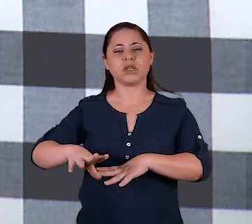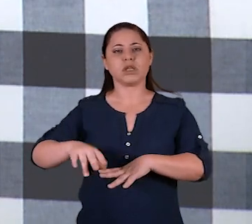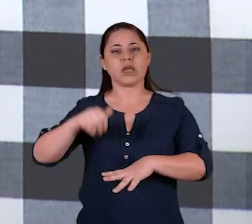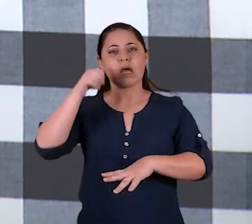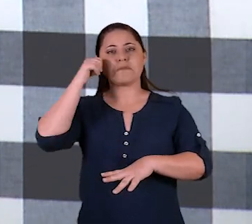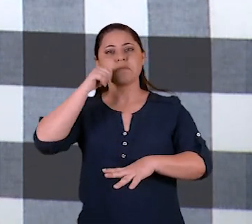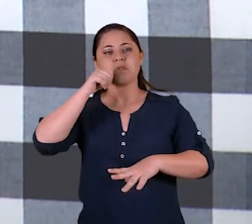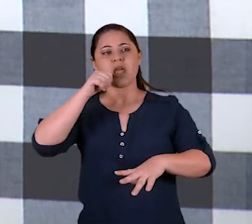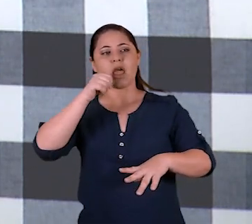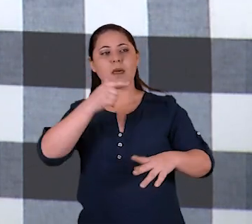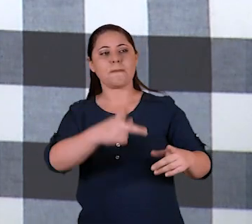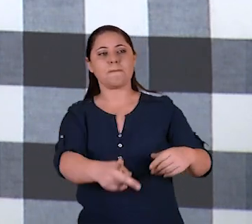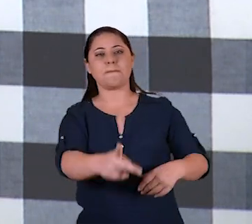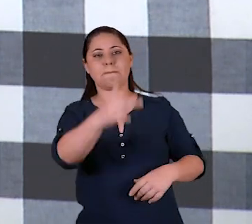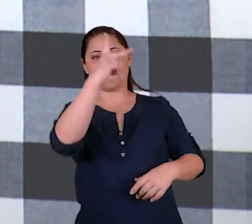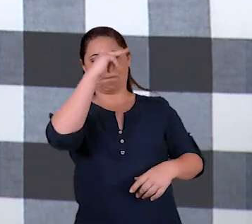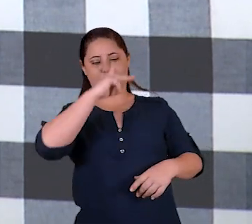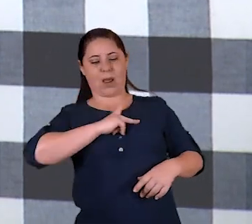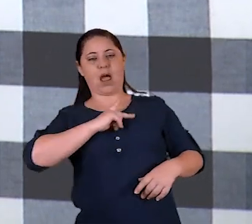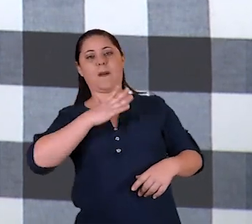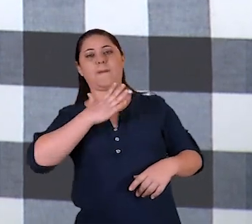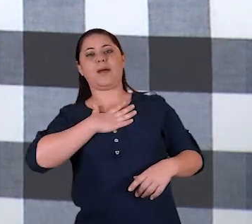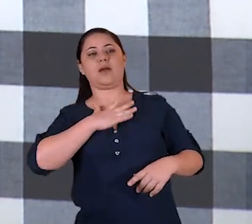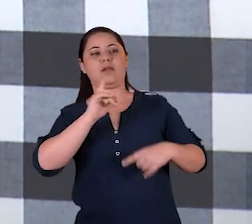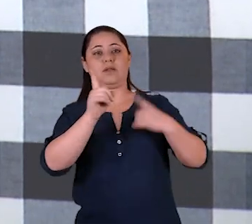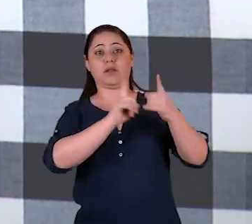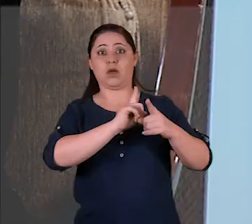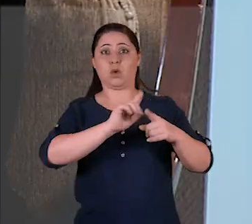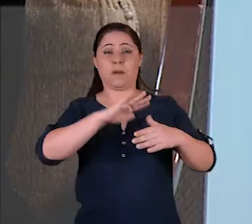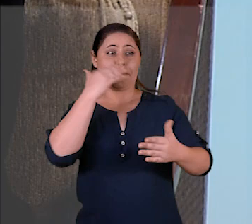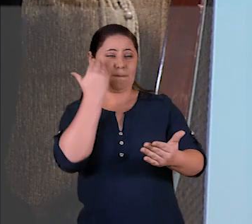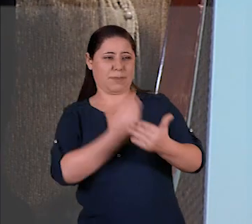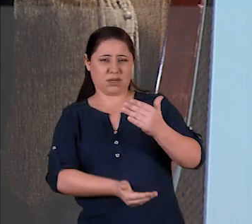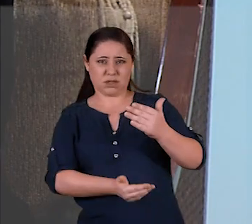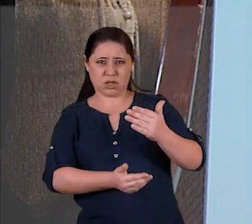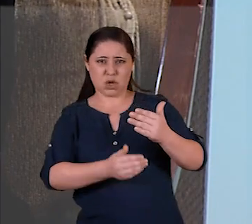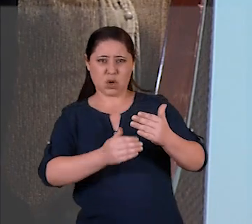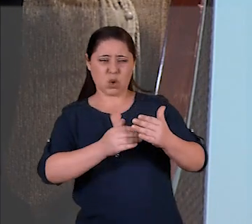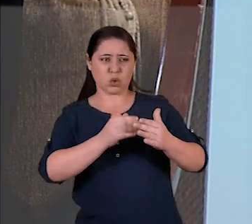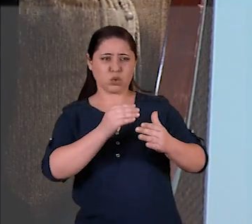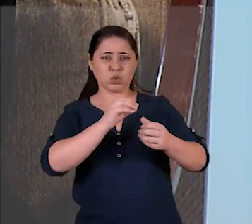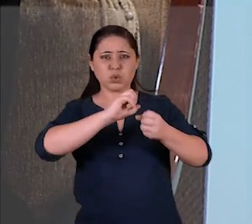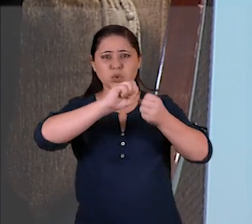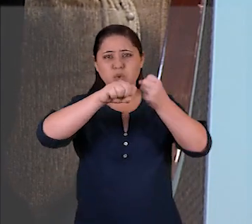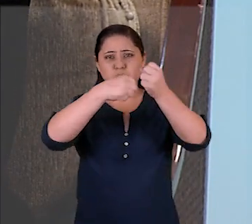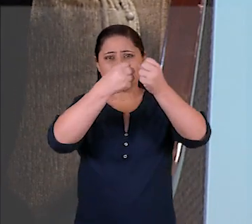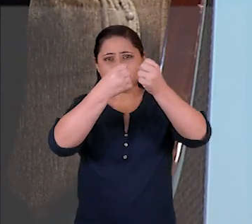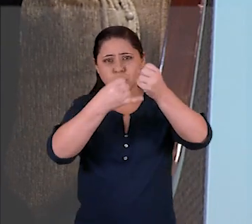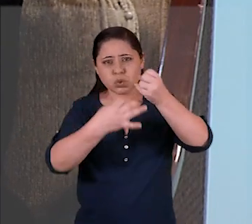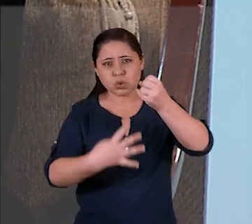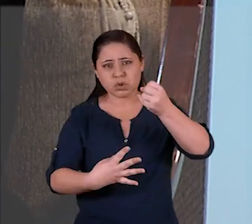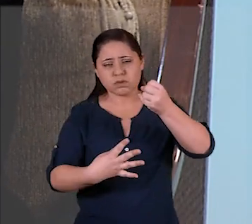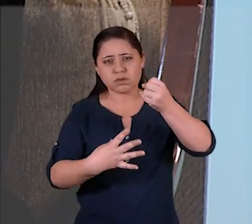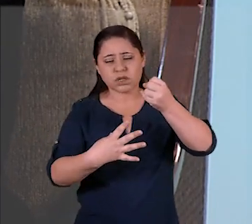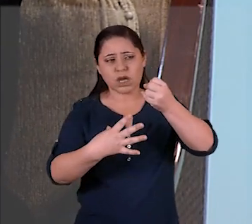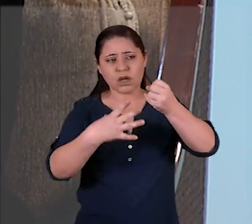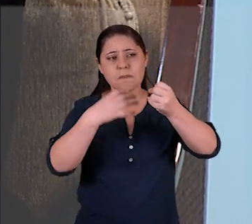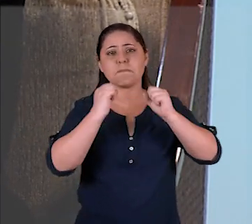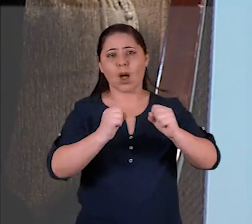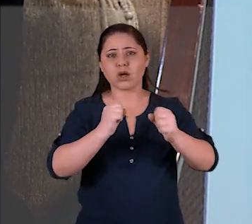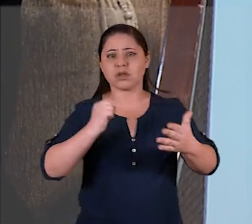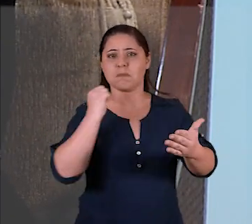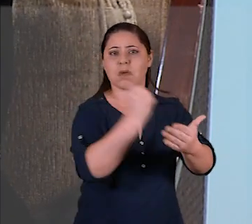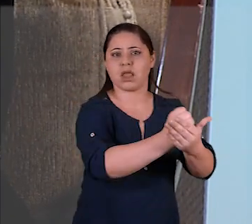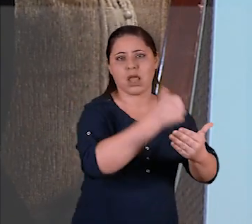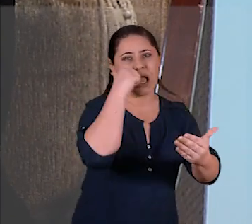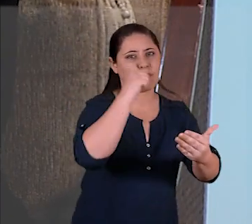de que a mulher é propriedade. E que quando se perde essa propriedade, então se justifica até que se tire a vida dessa mulher. Então a